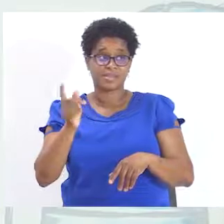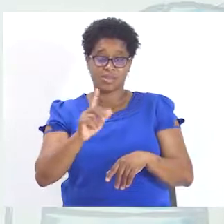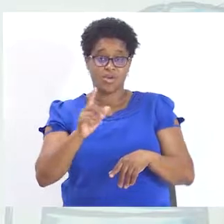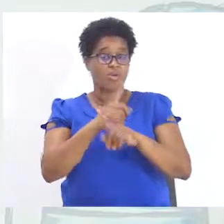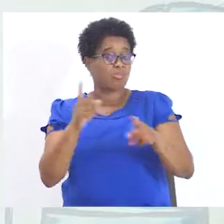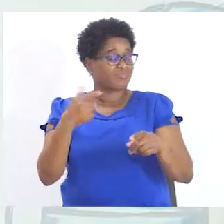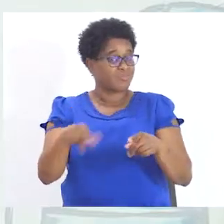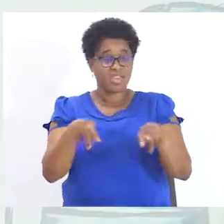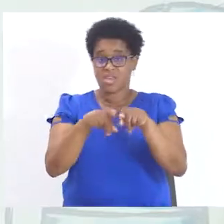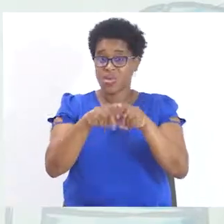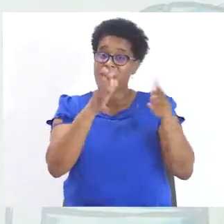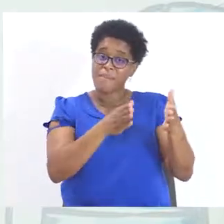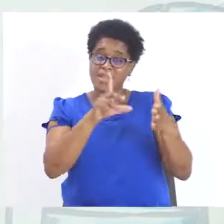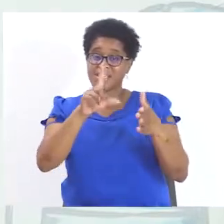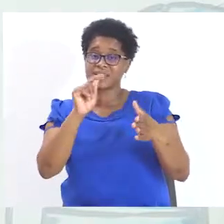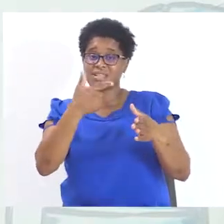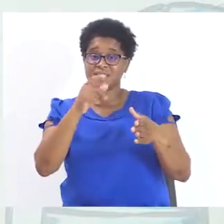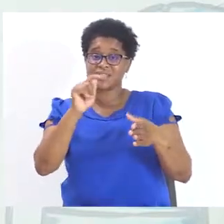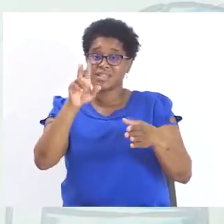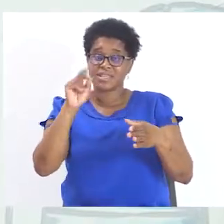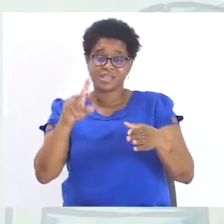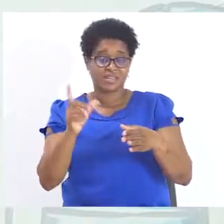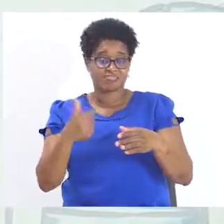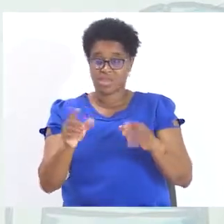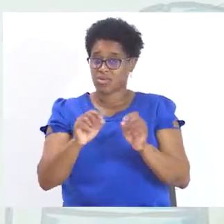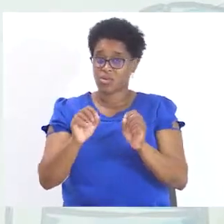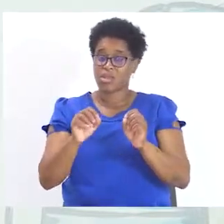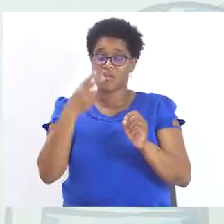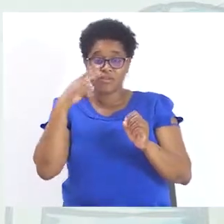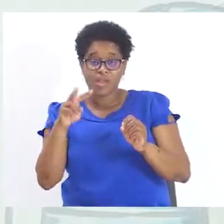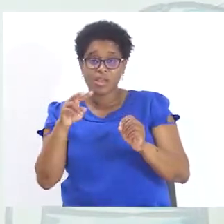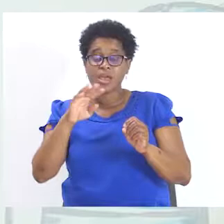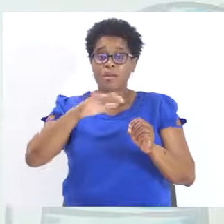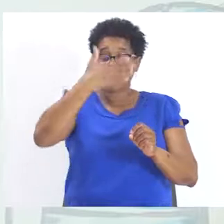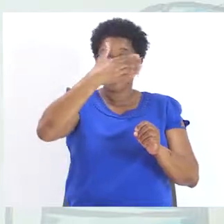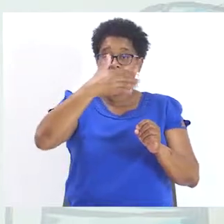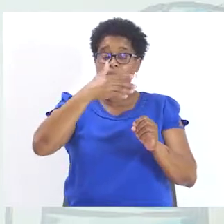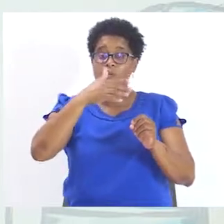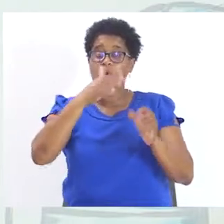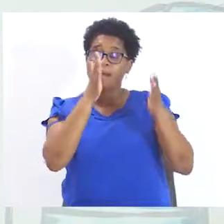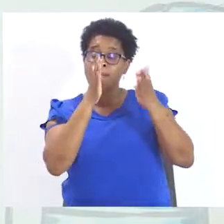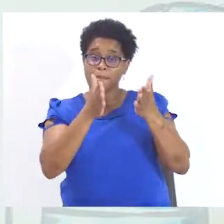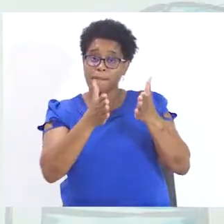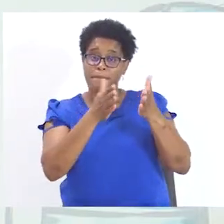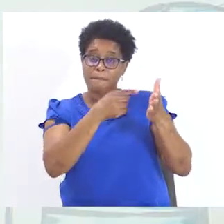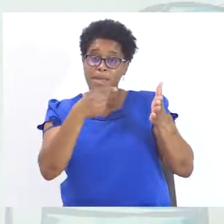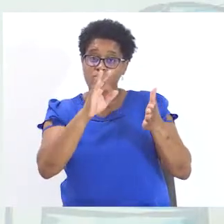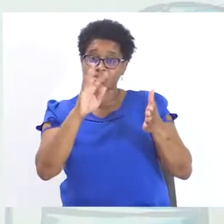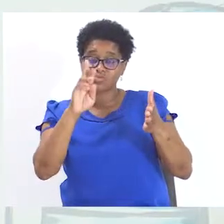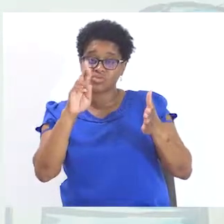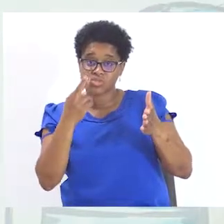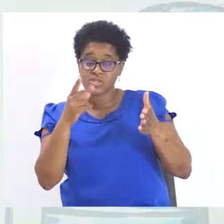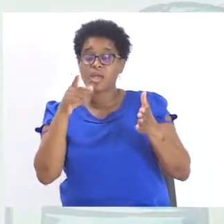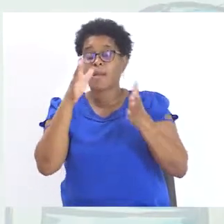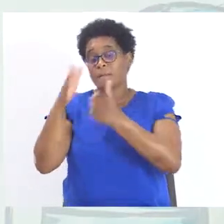ver aqui, primeiro monômio menos 4x, parte literal é x. Enquanto que o segundo